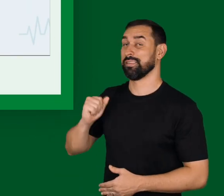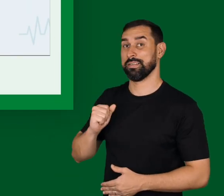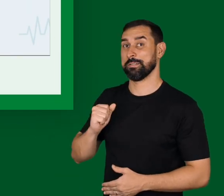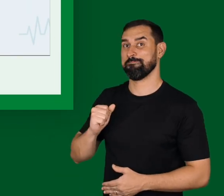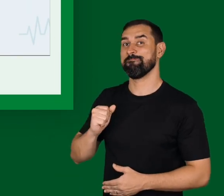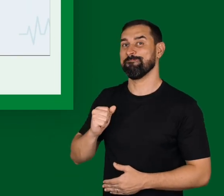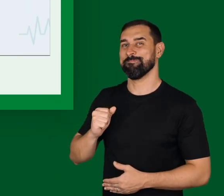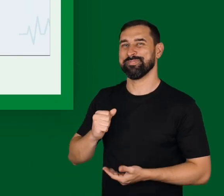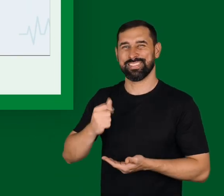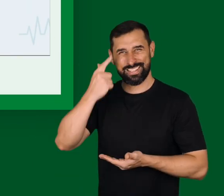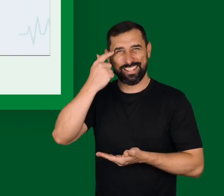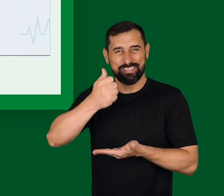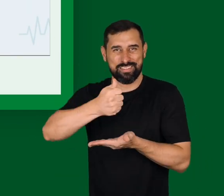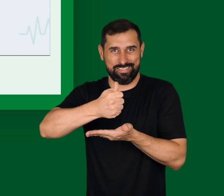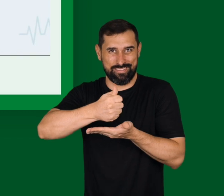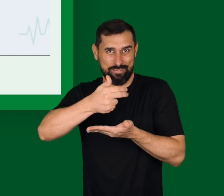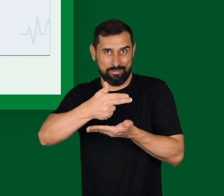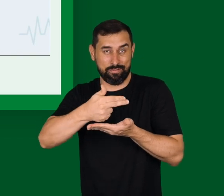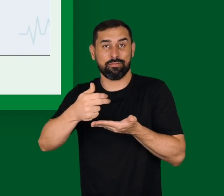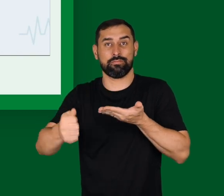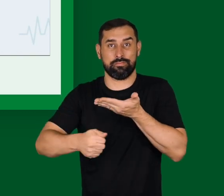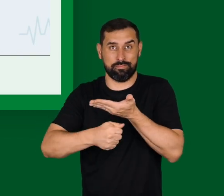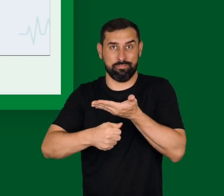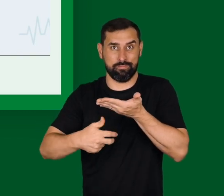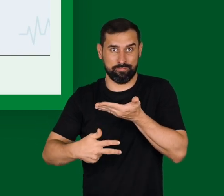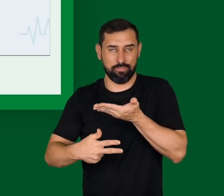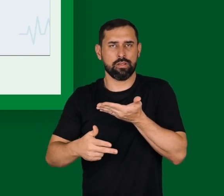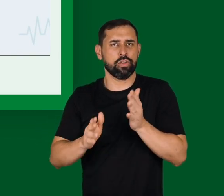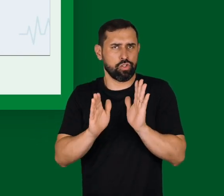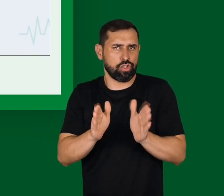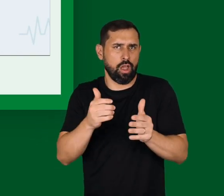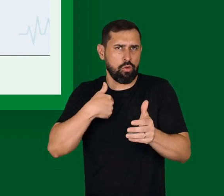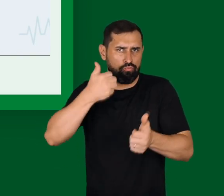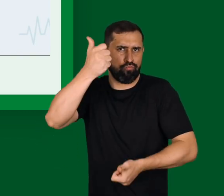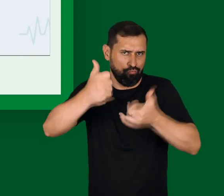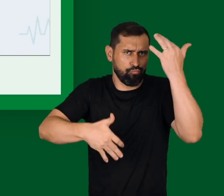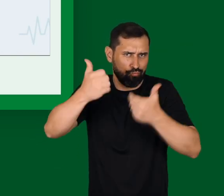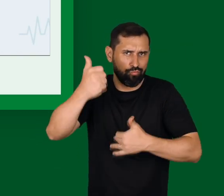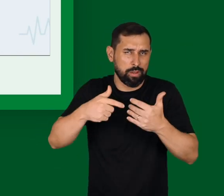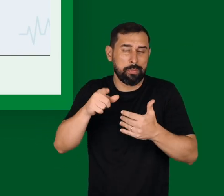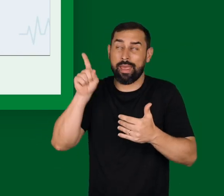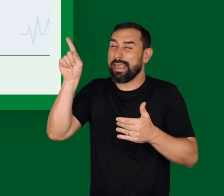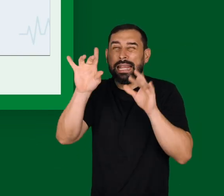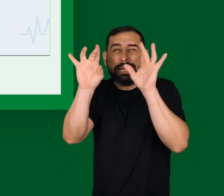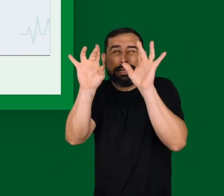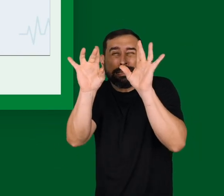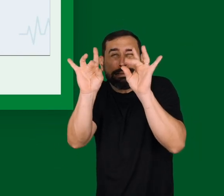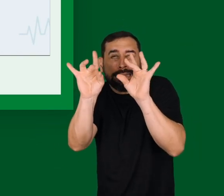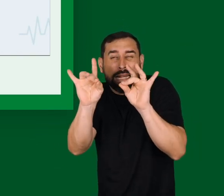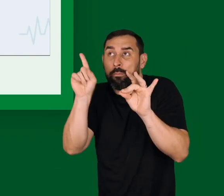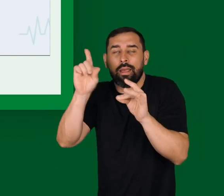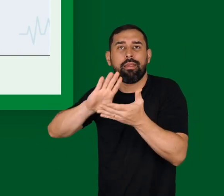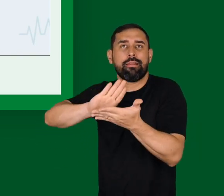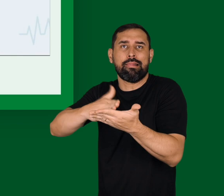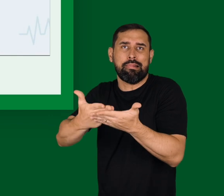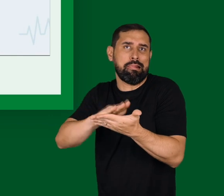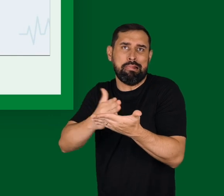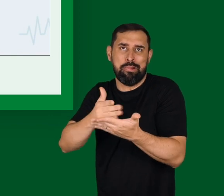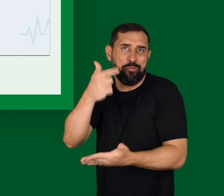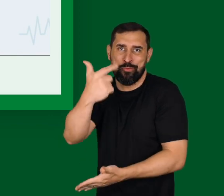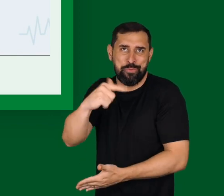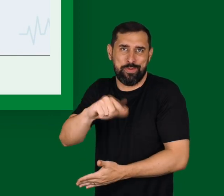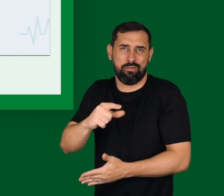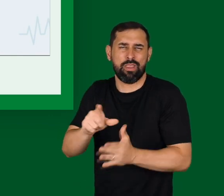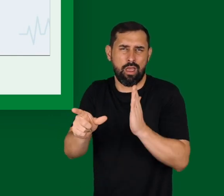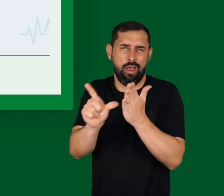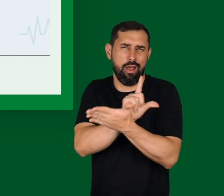o algoritmo do suporte básico avançado, é aquilo que eu já passei, eu apresentei aqui, é o suporte como um